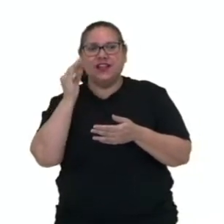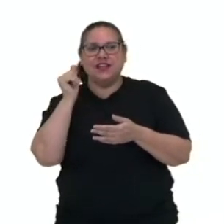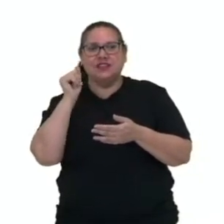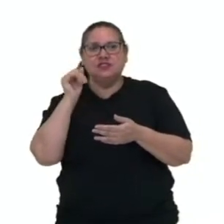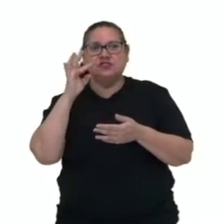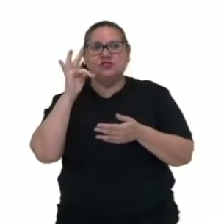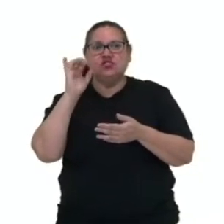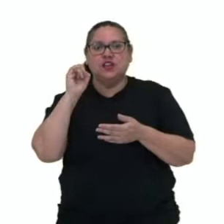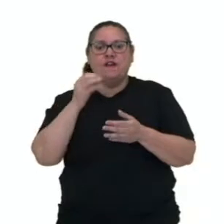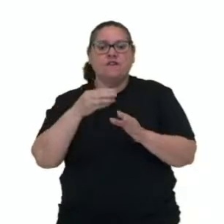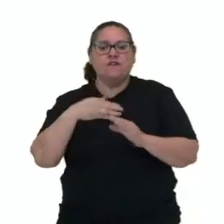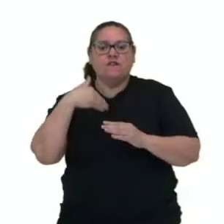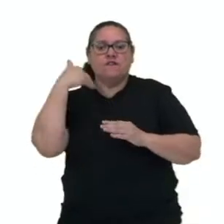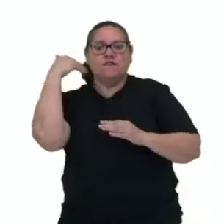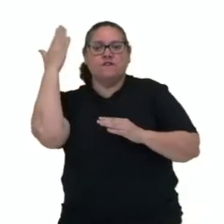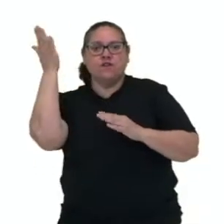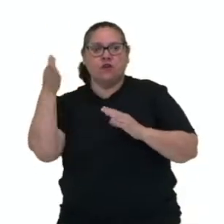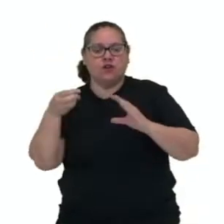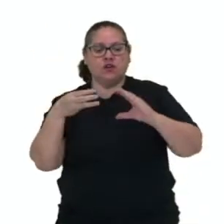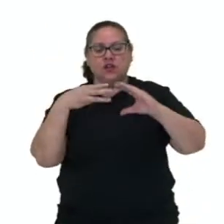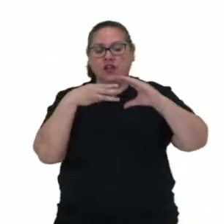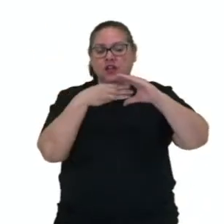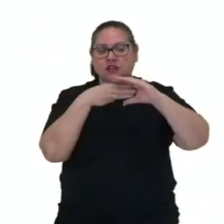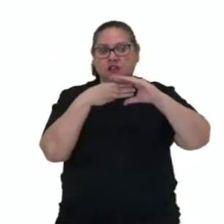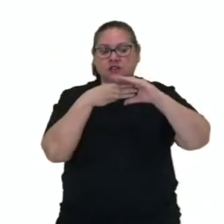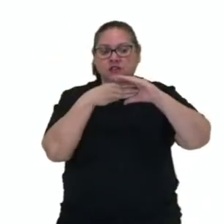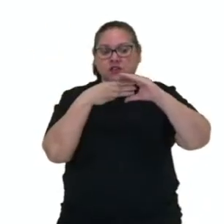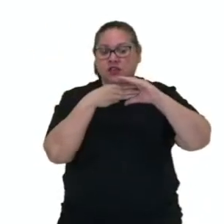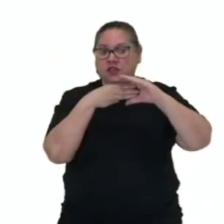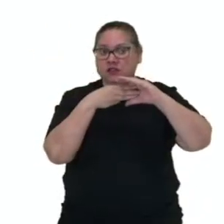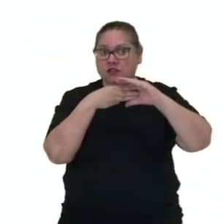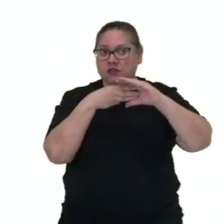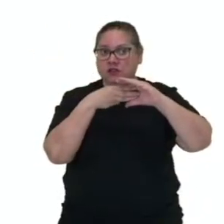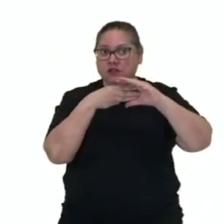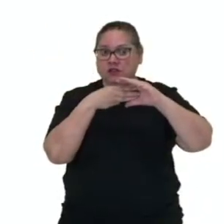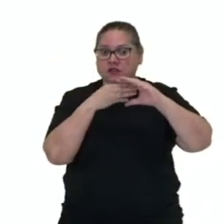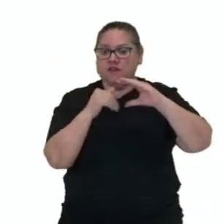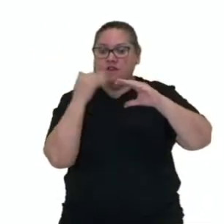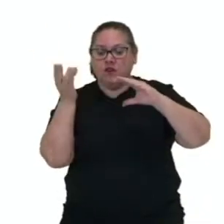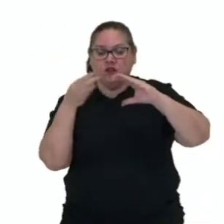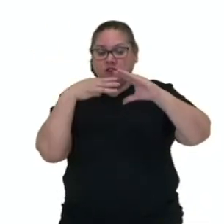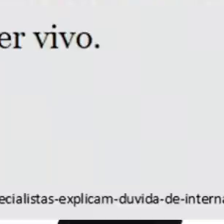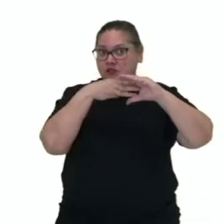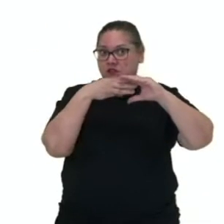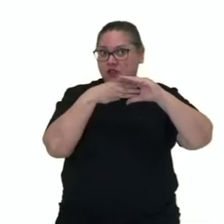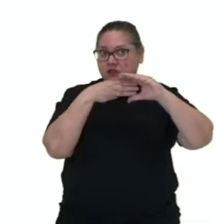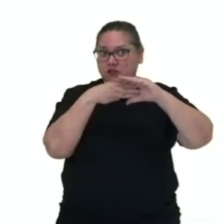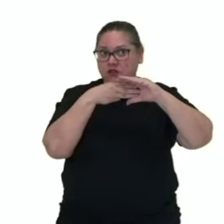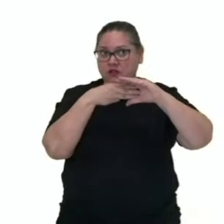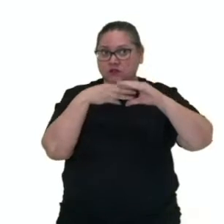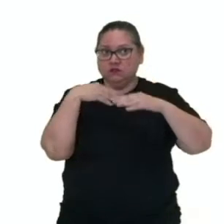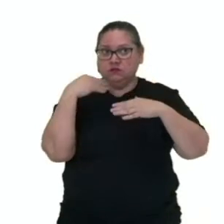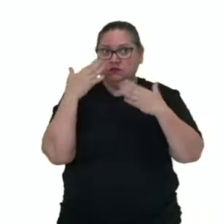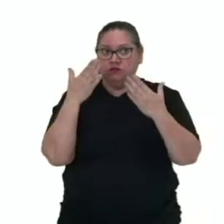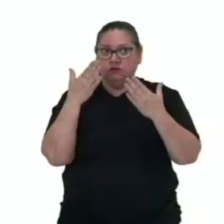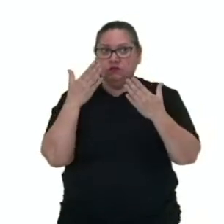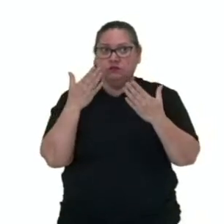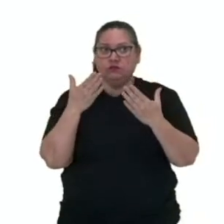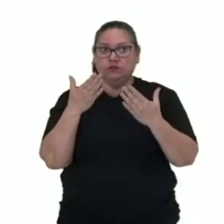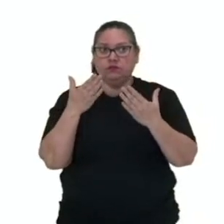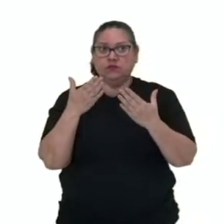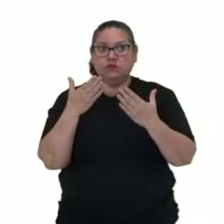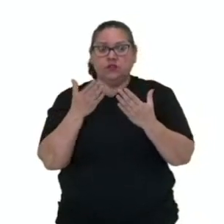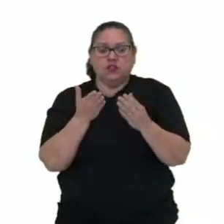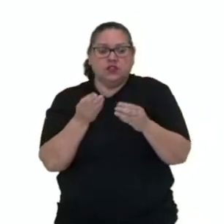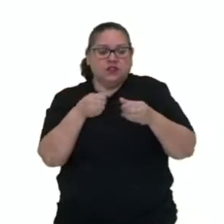então cuidado, a professora está aí apontando esta frase, fora da célula. Célula